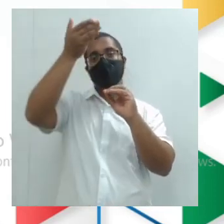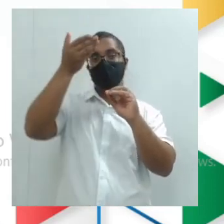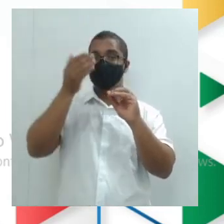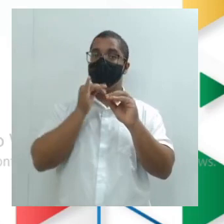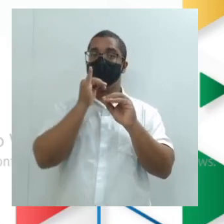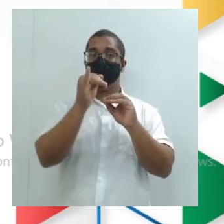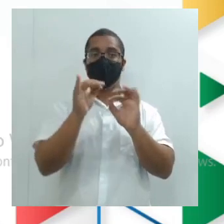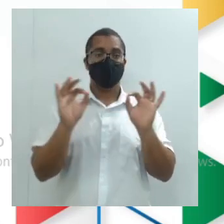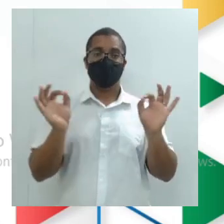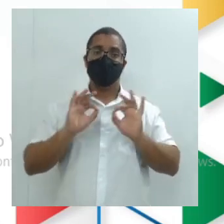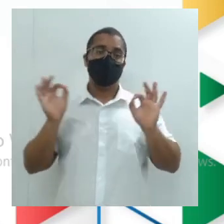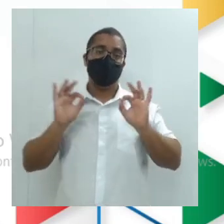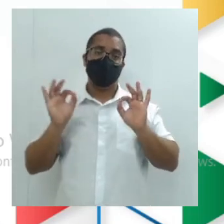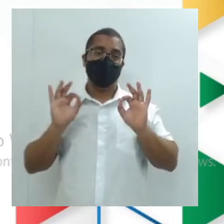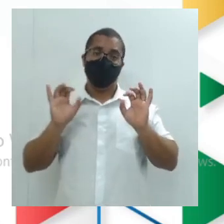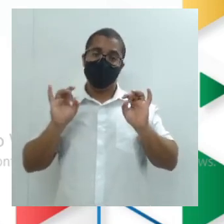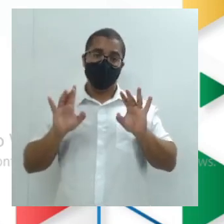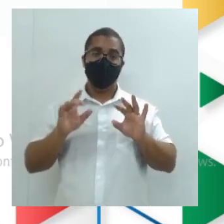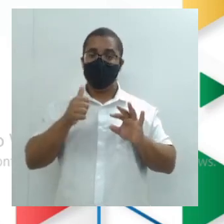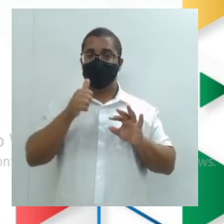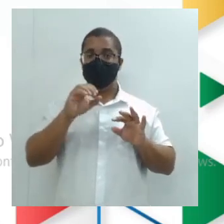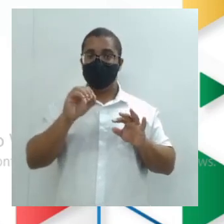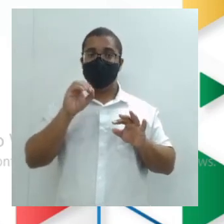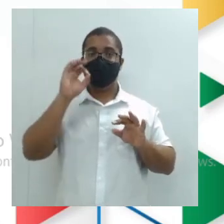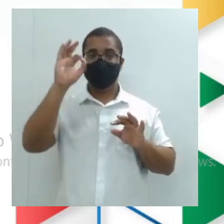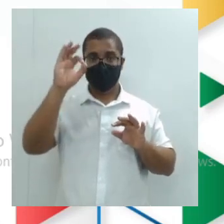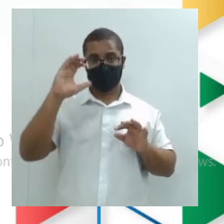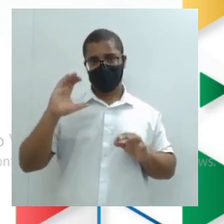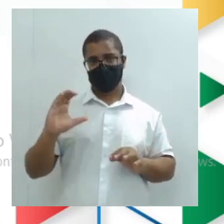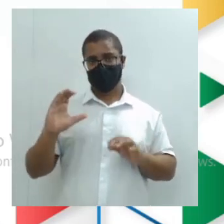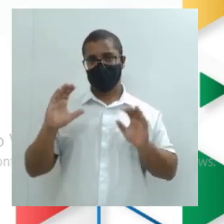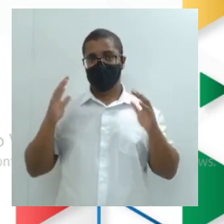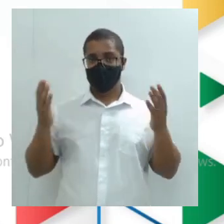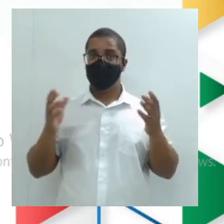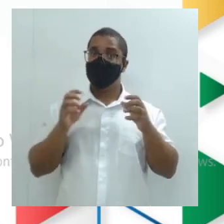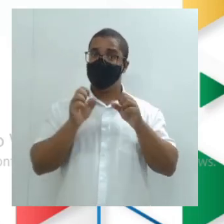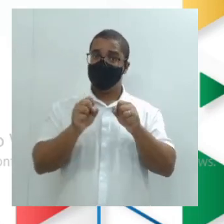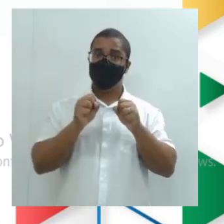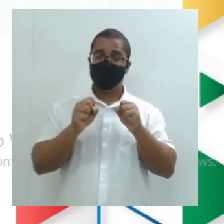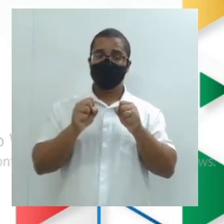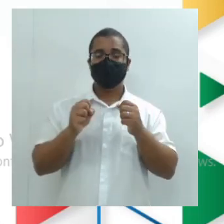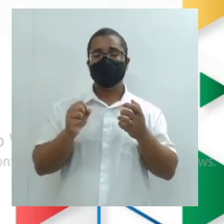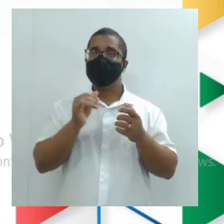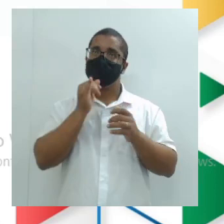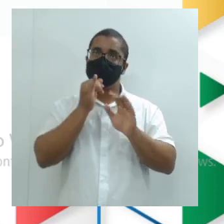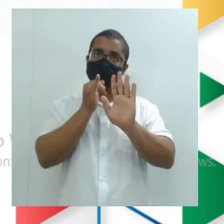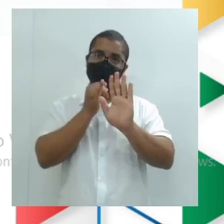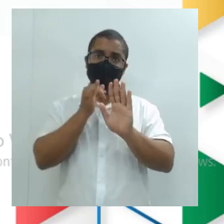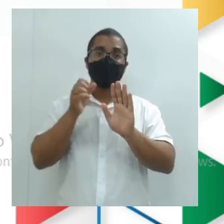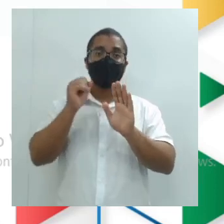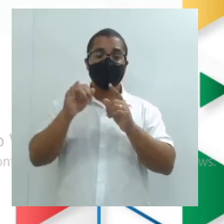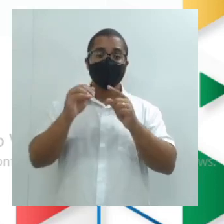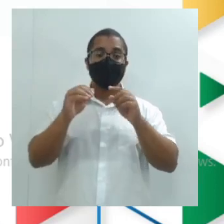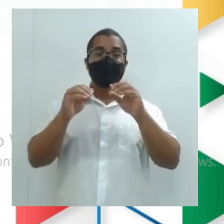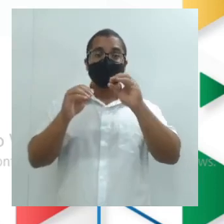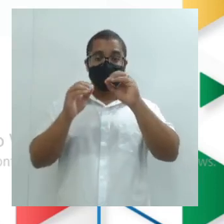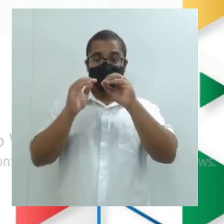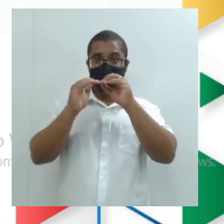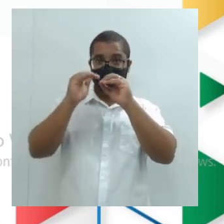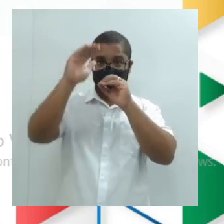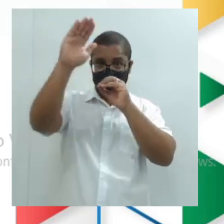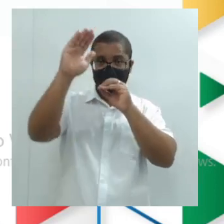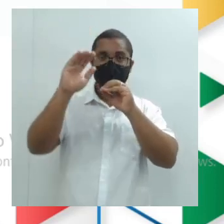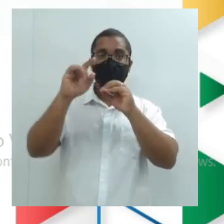Só tá escrito 10 graus Celsius. Então ele pode estar. Se for acima, a